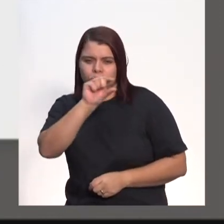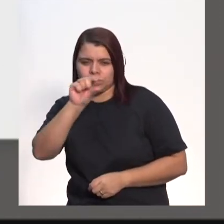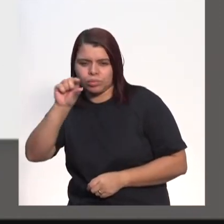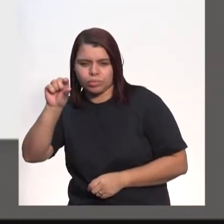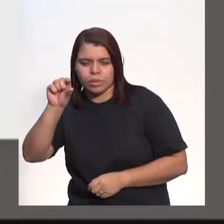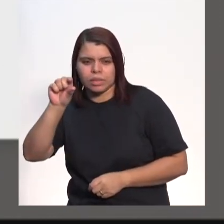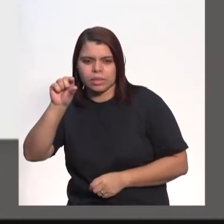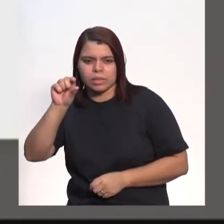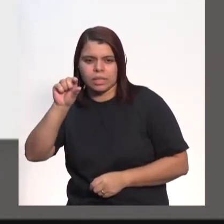E clique em Adicionar.